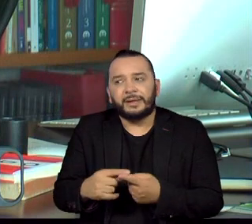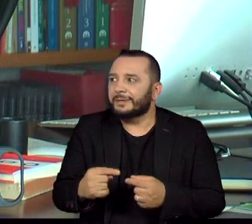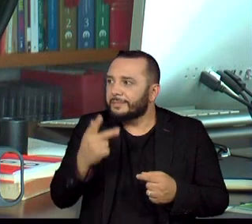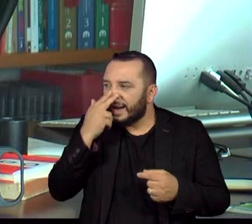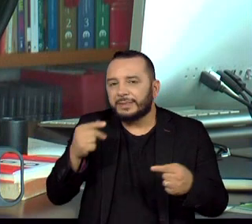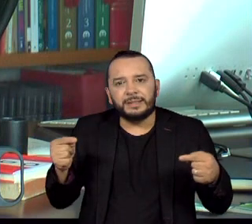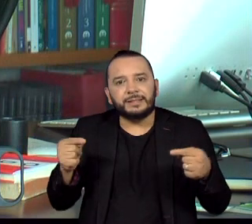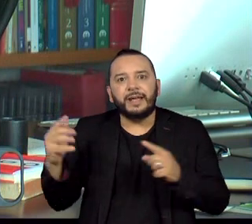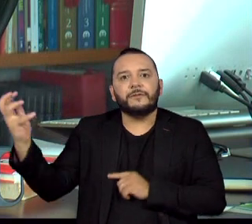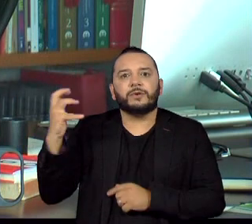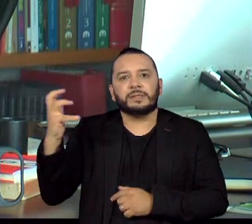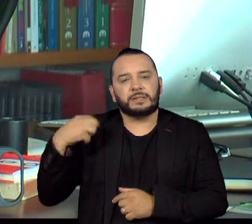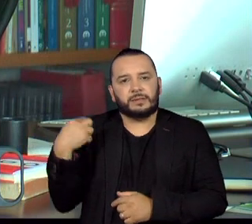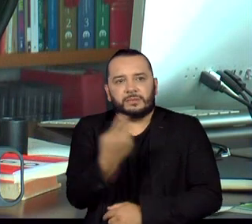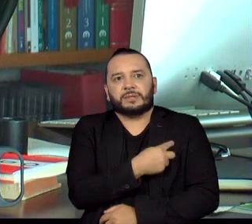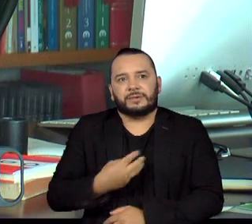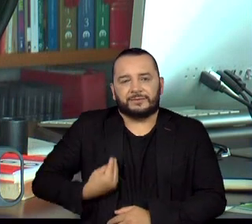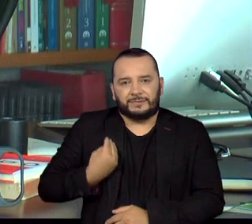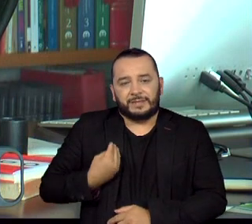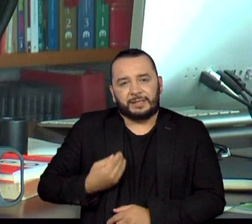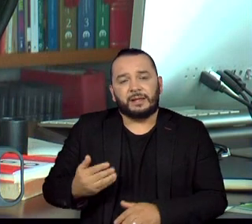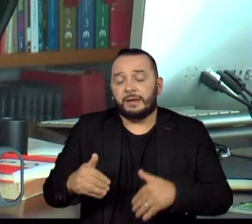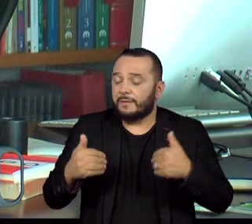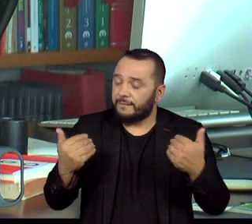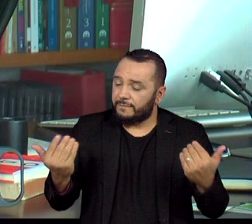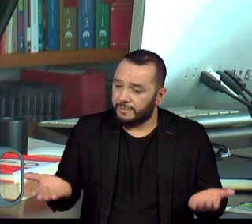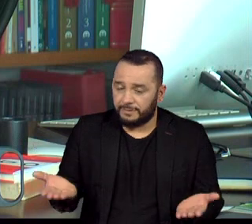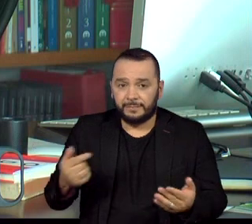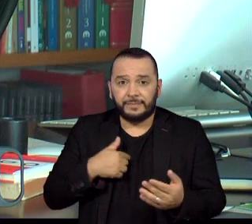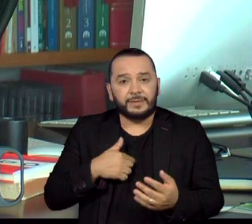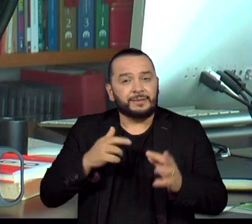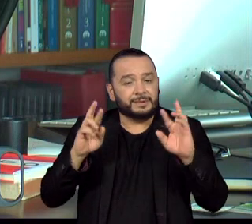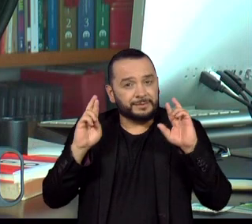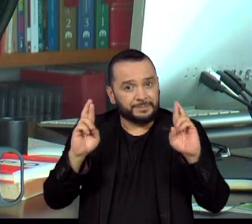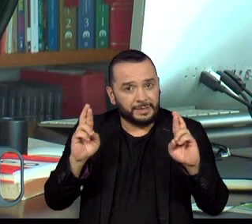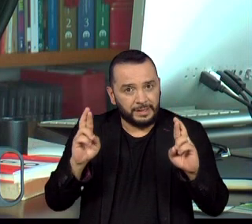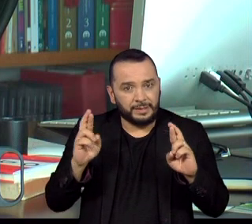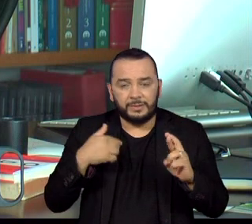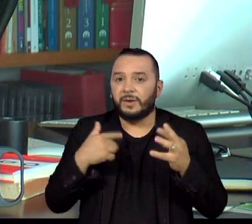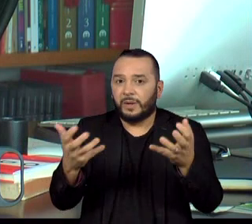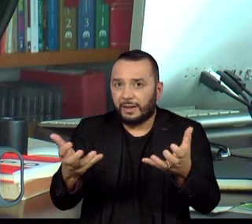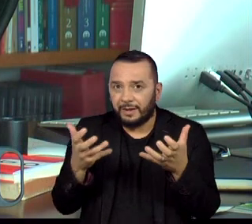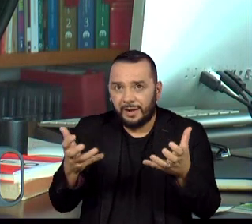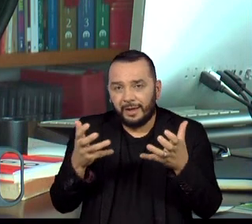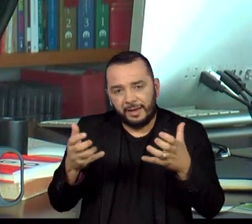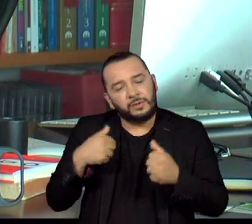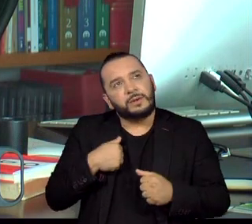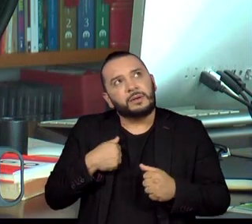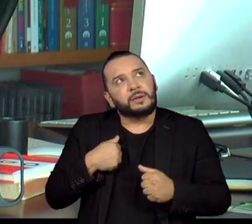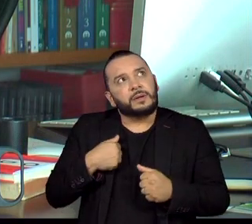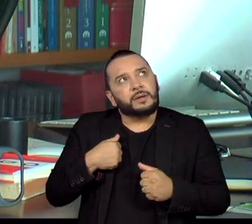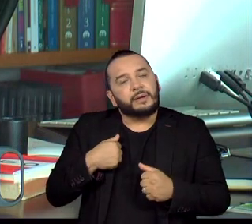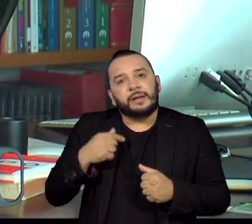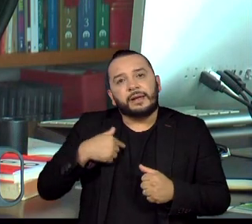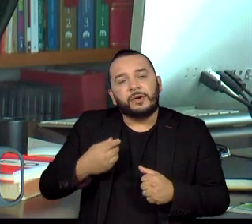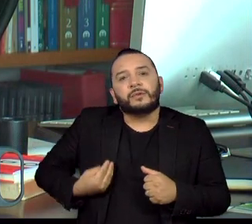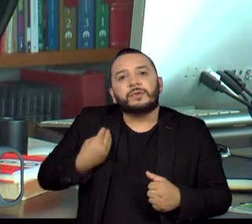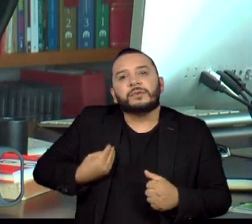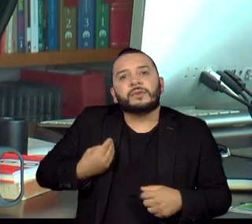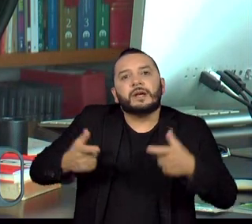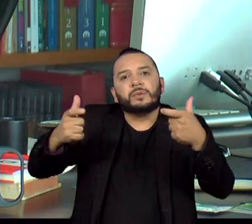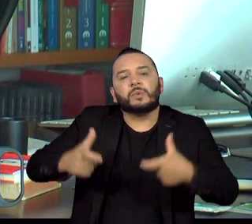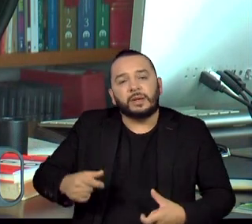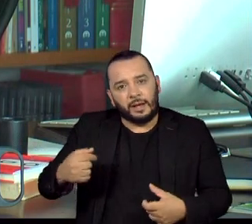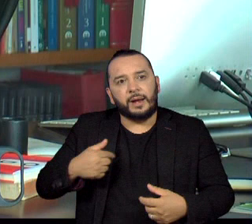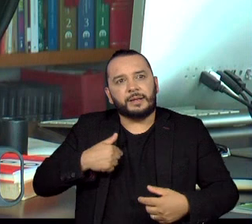né? E, enfim, mas eu espero que eu gostaria muito de viver num lugar onde a